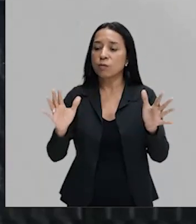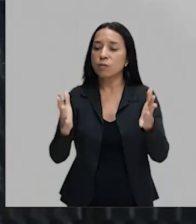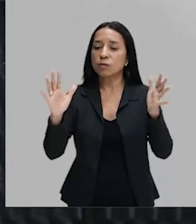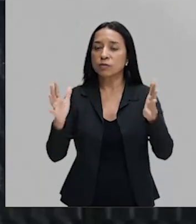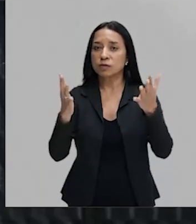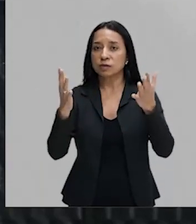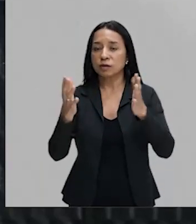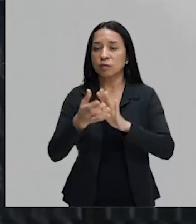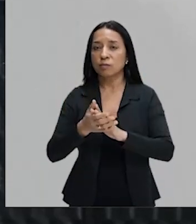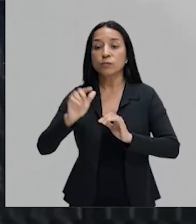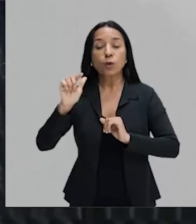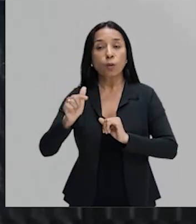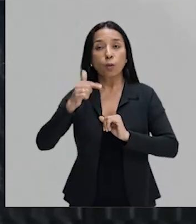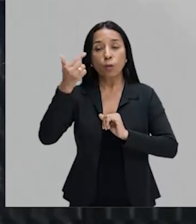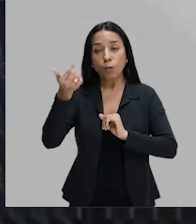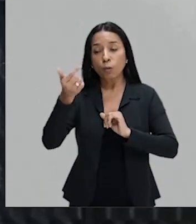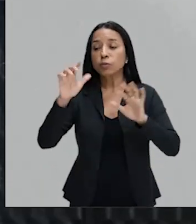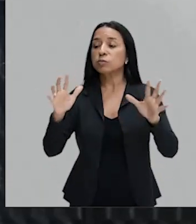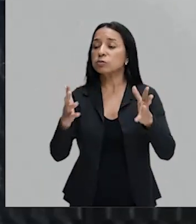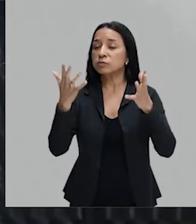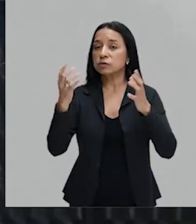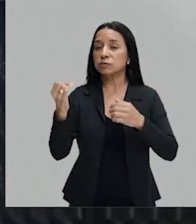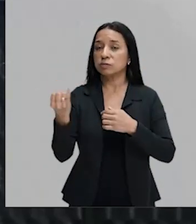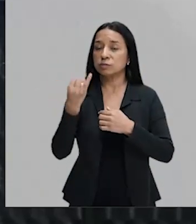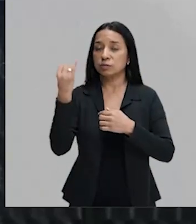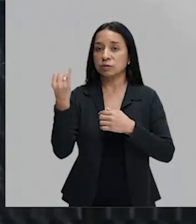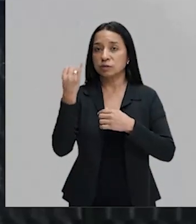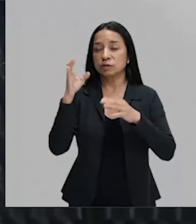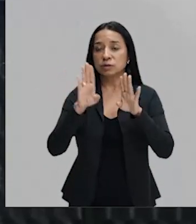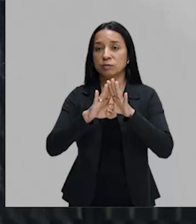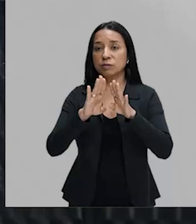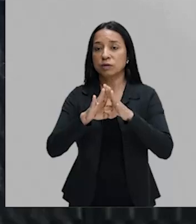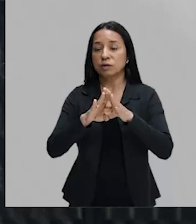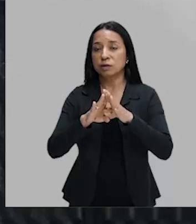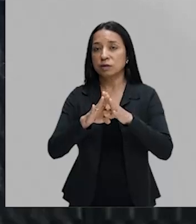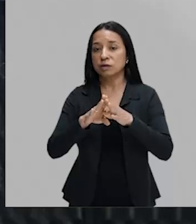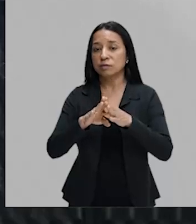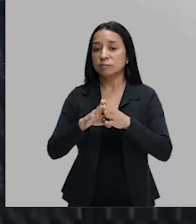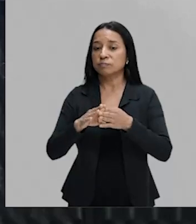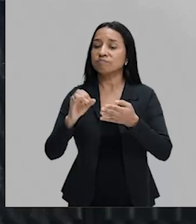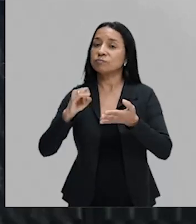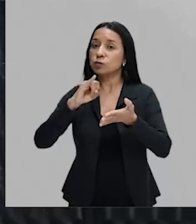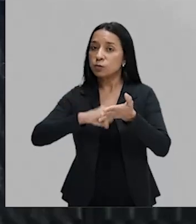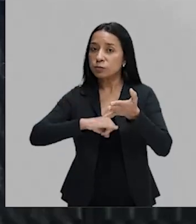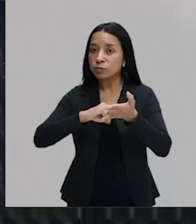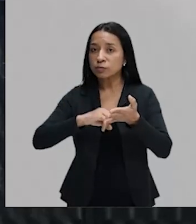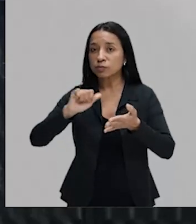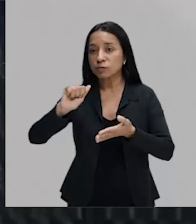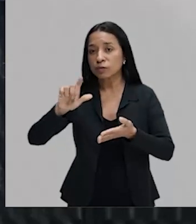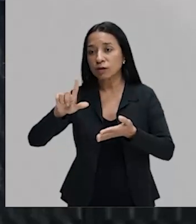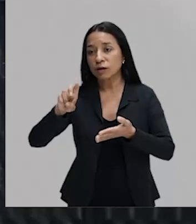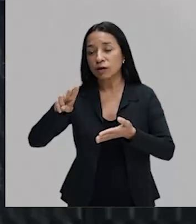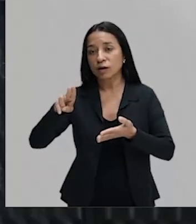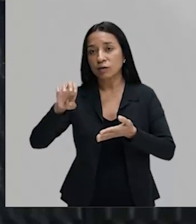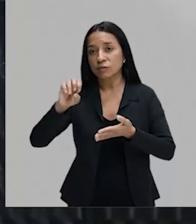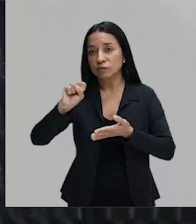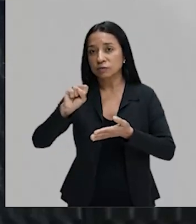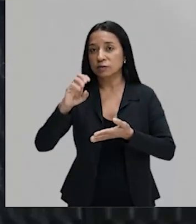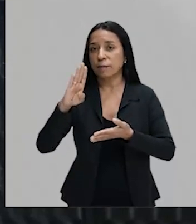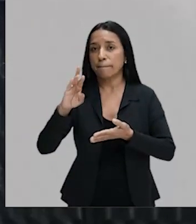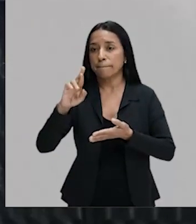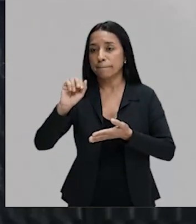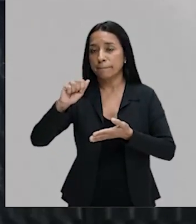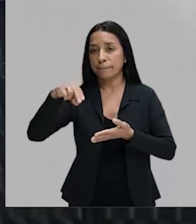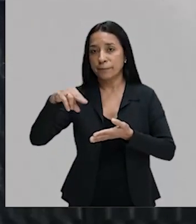motivação. Uma outra motivação importante foi a tarifa Alves Branco. A tarifa Alves Branco, que